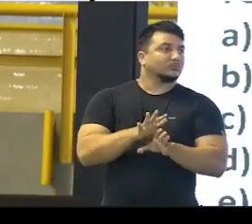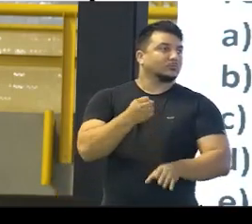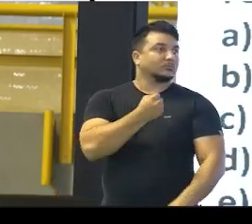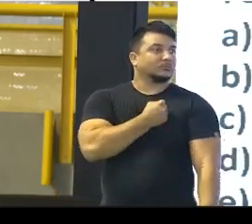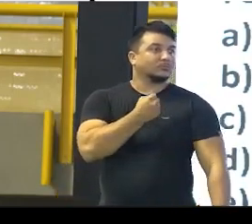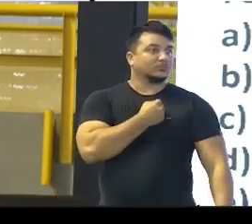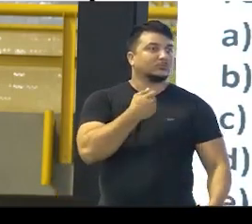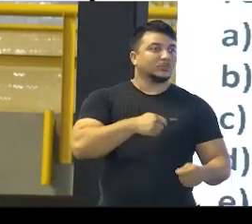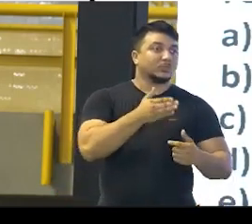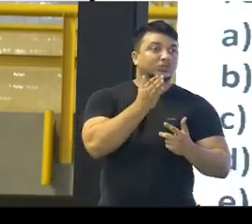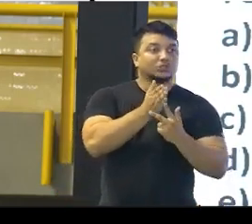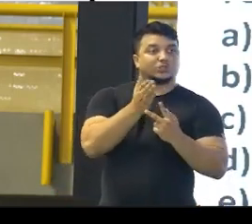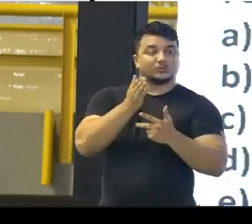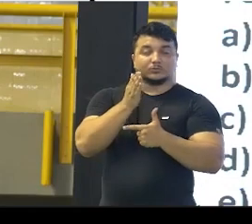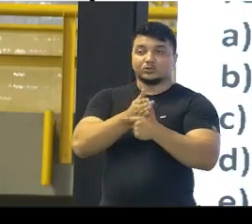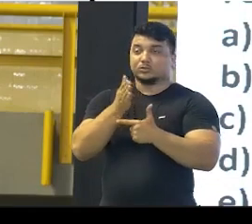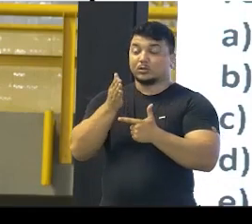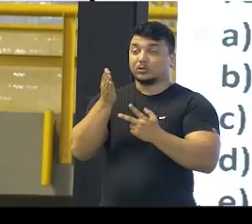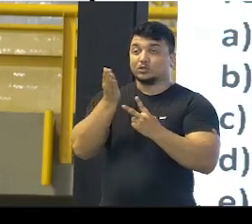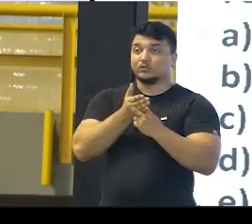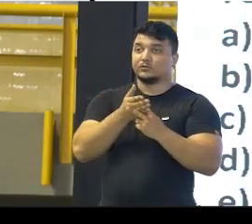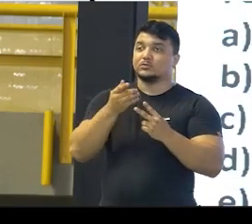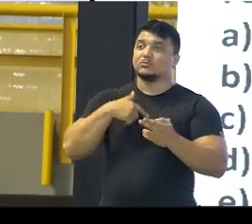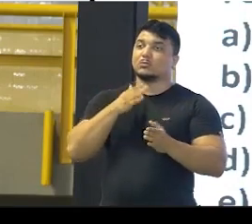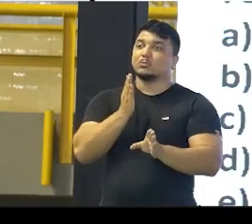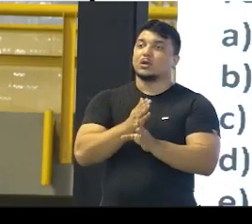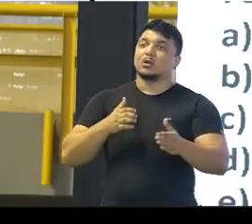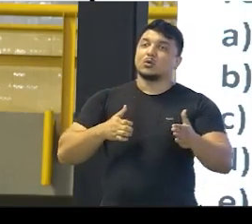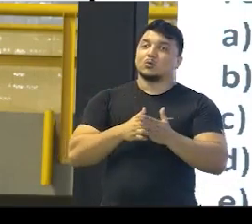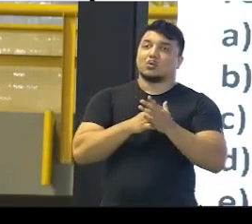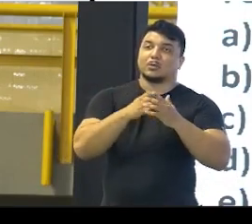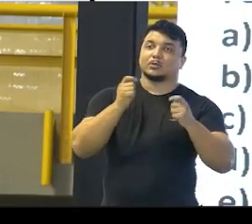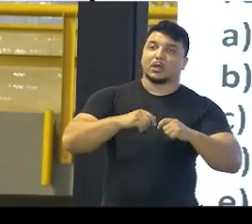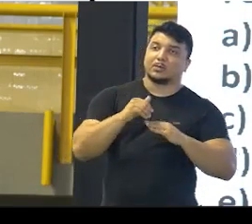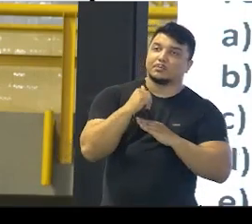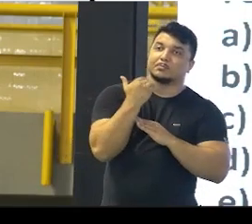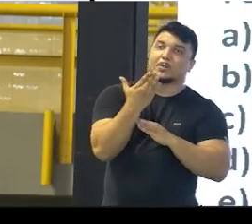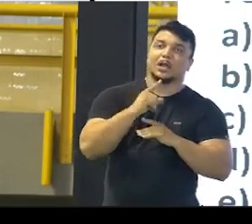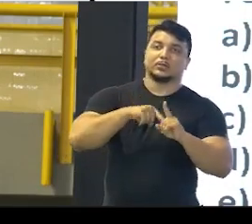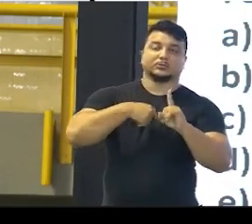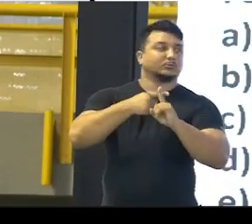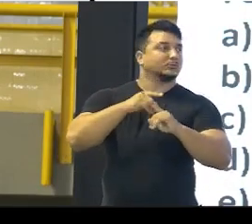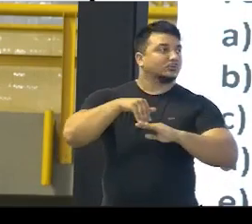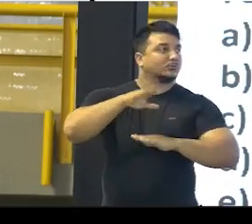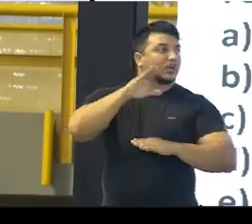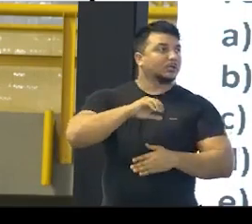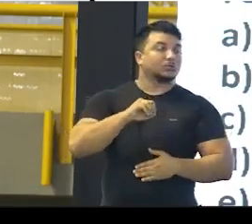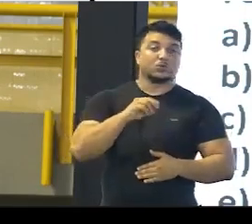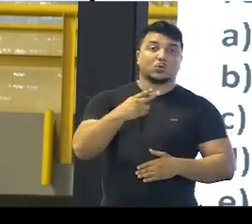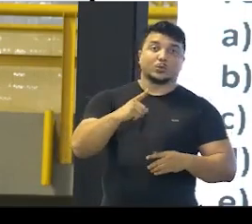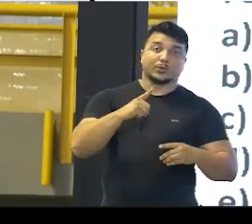1.700 metros seria a nossa resposta. Gente, recentemente caiu uma questão parecida com